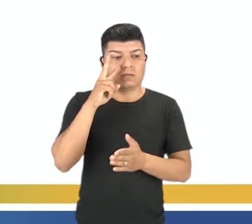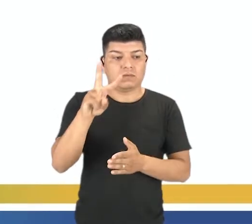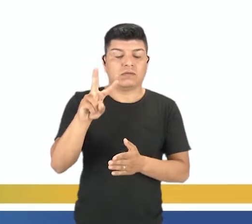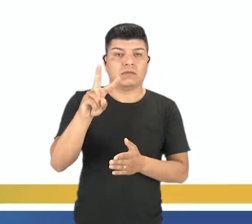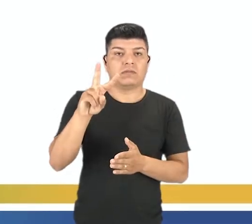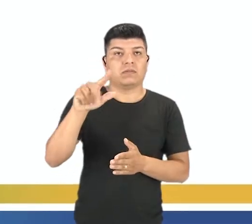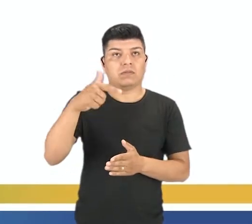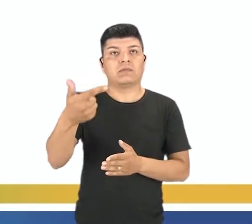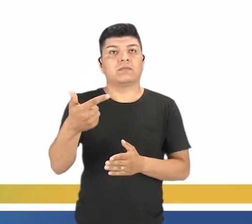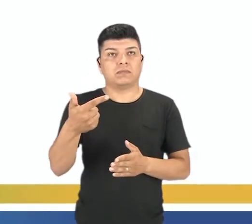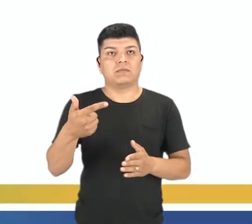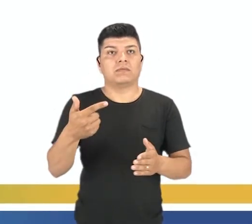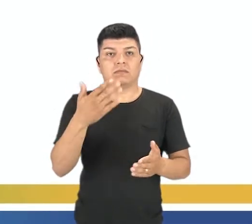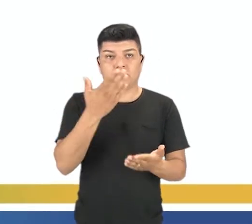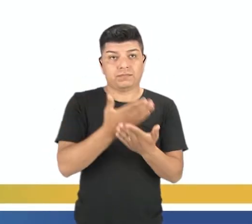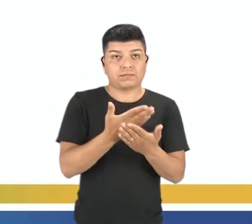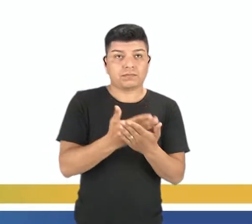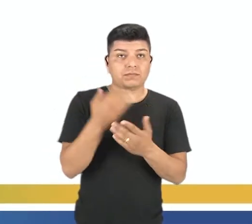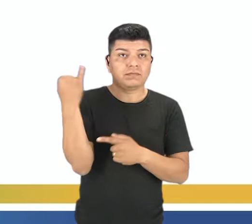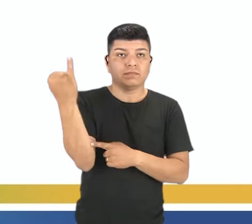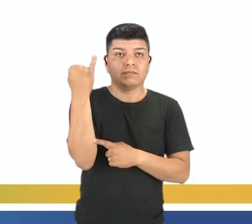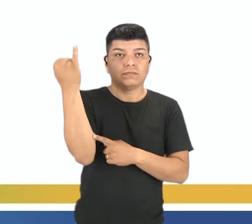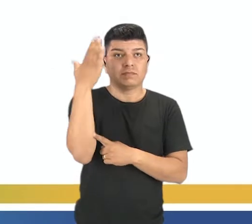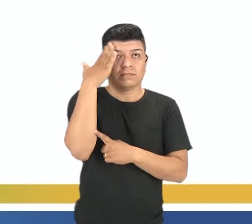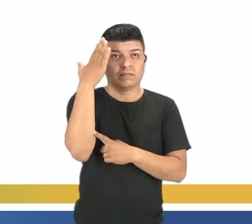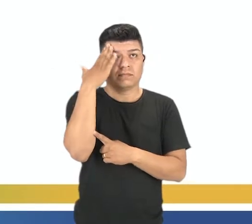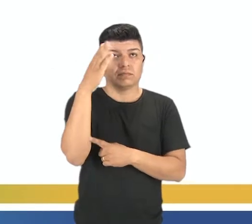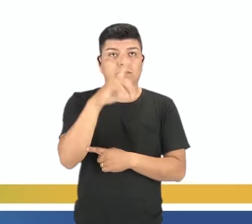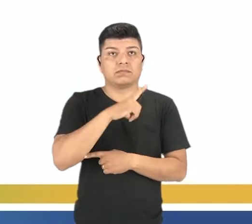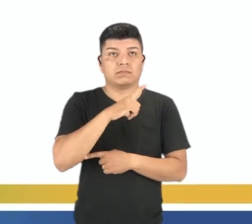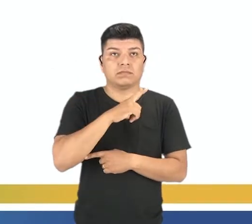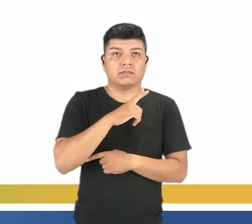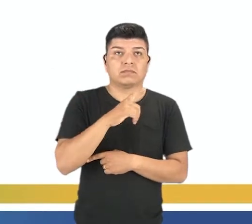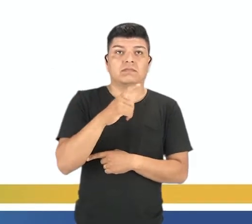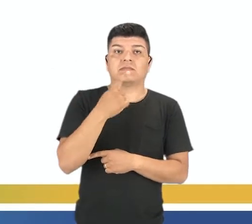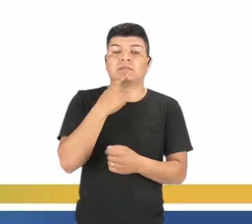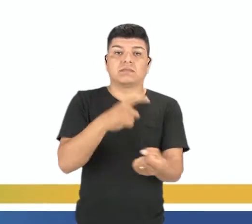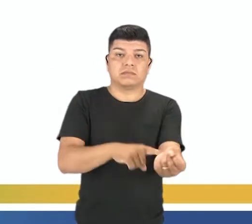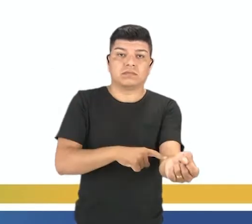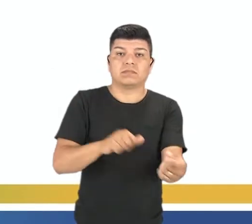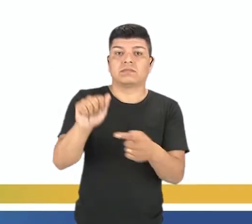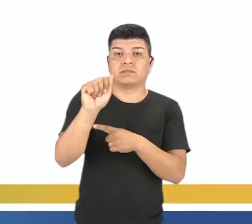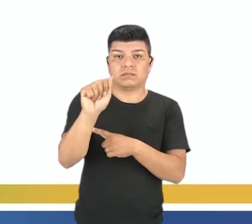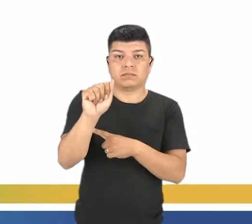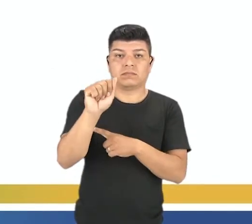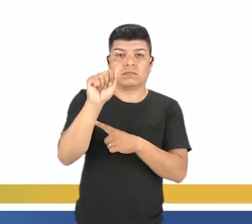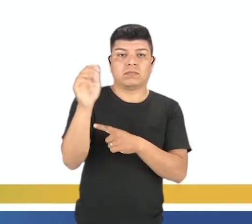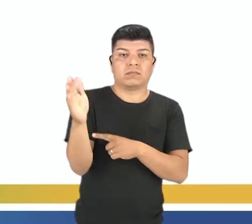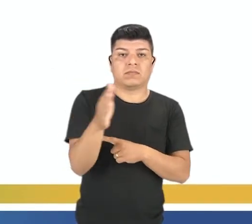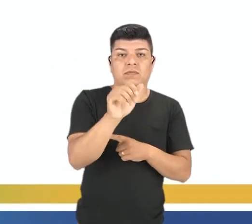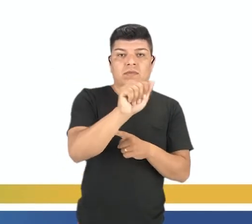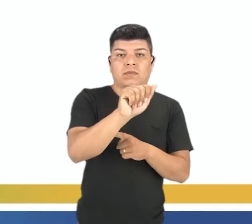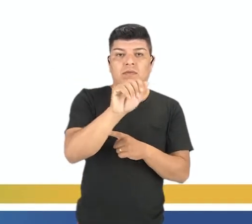à frente da aula. O importante agora é a gente saber que existe ou seja, sangue A, AB,